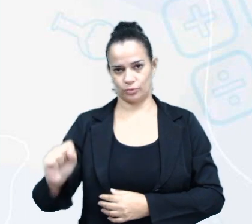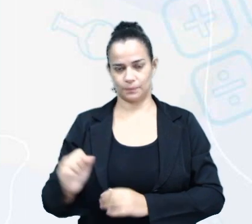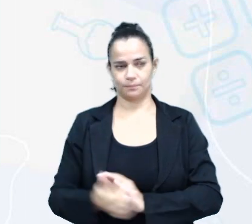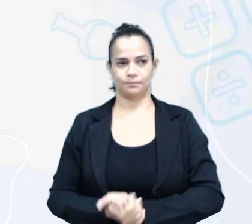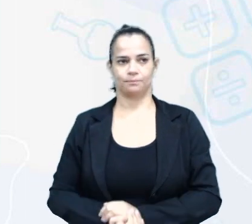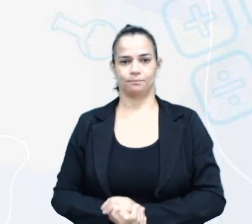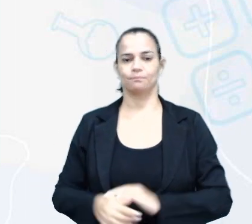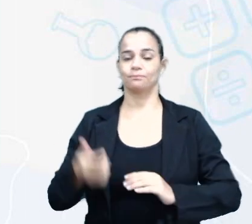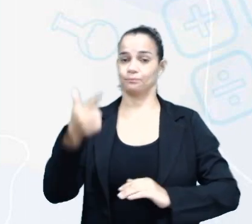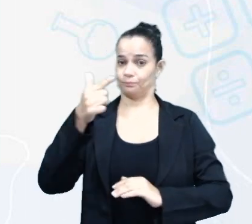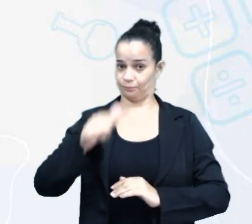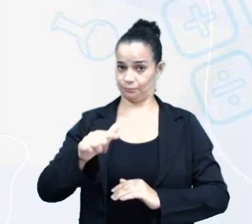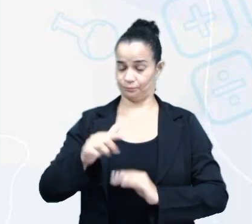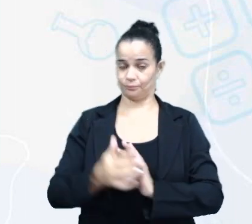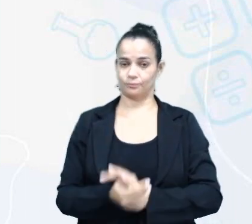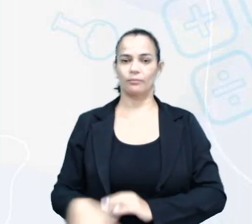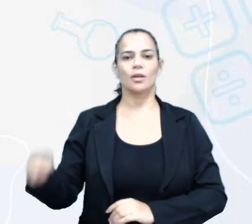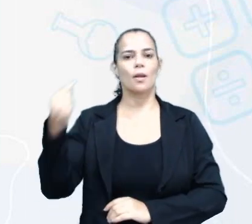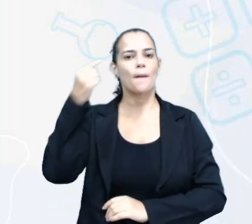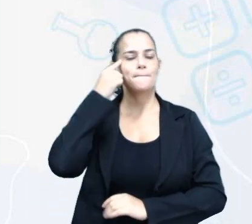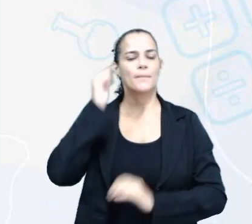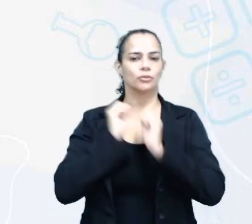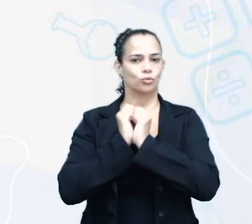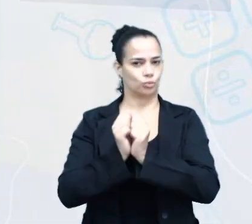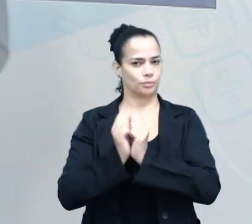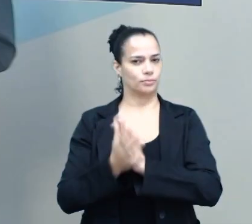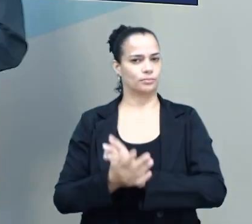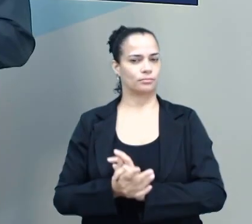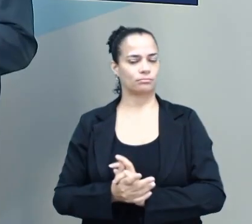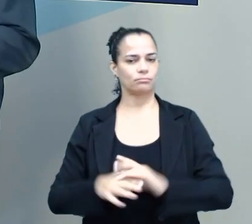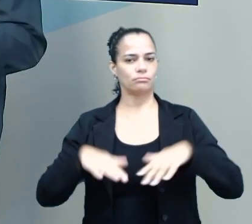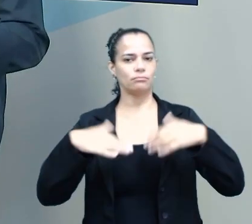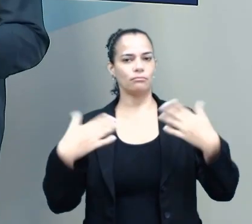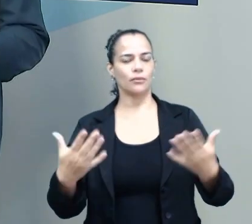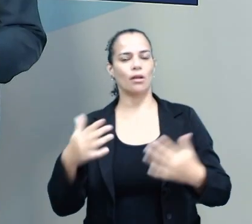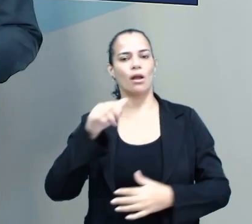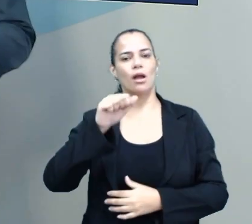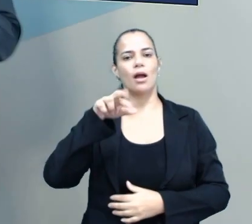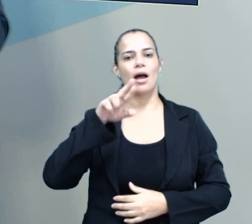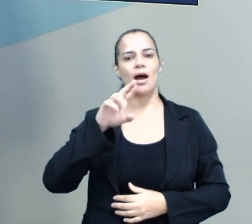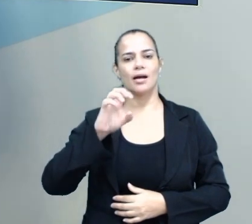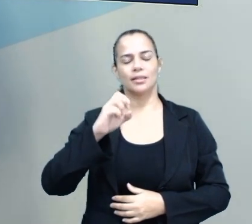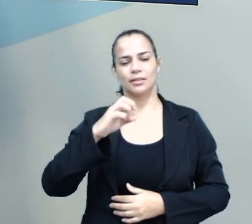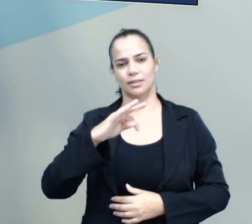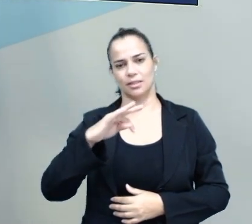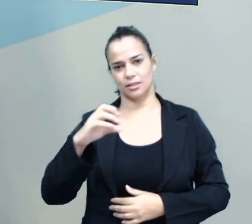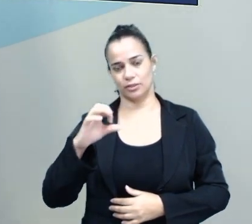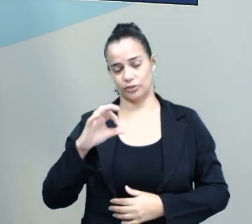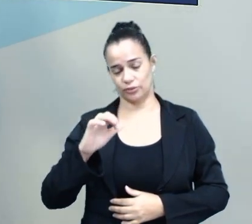Mais uma vez, pense comigo. Qual é a aresta de um cubo que tem